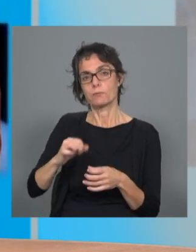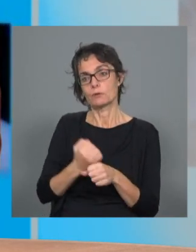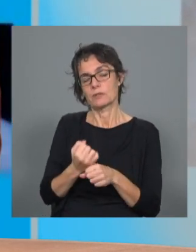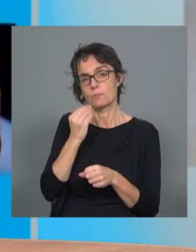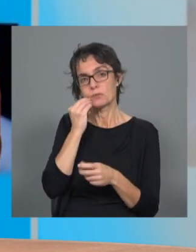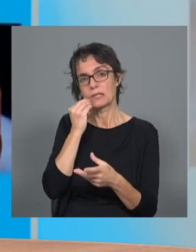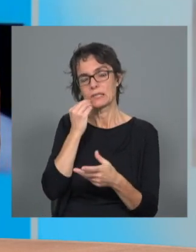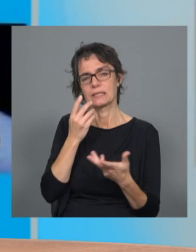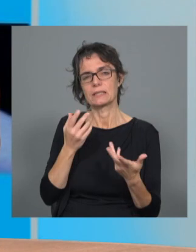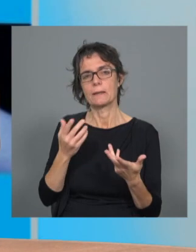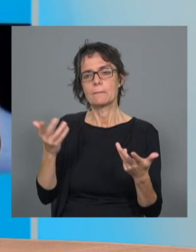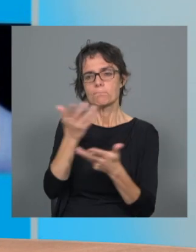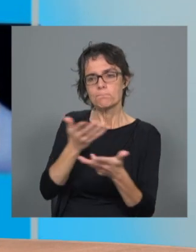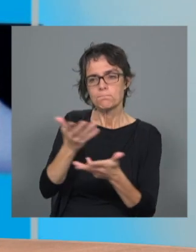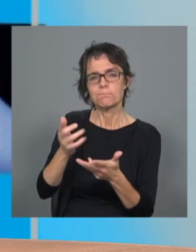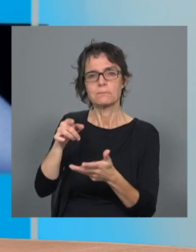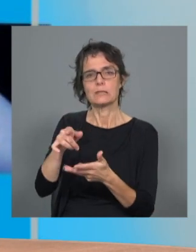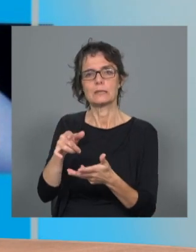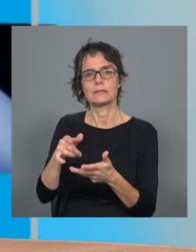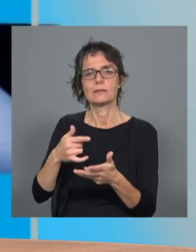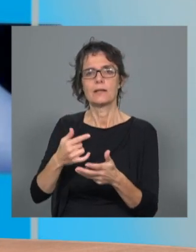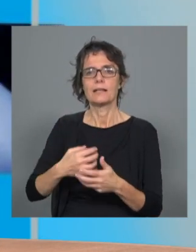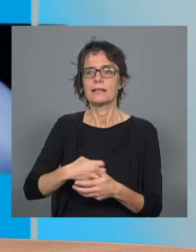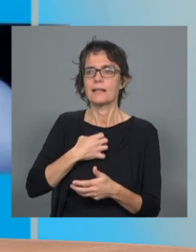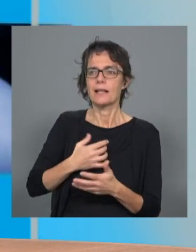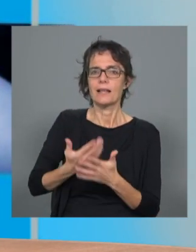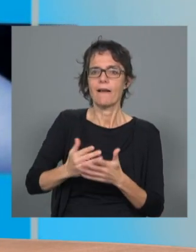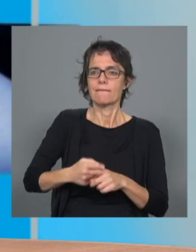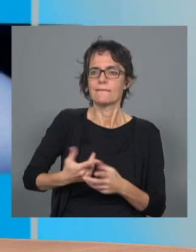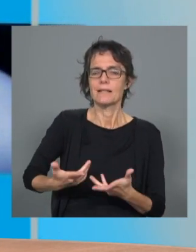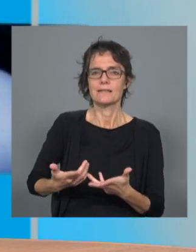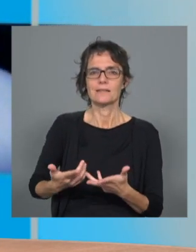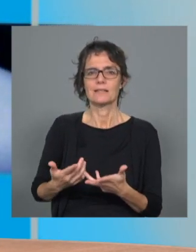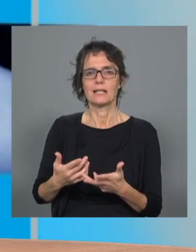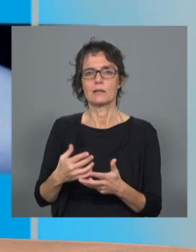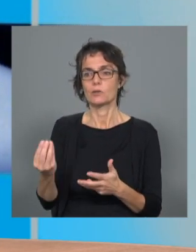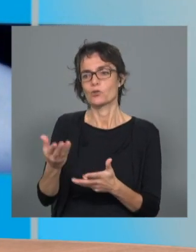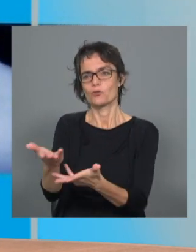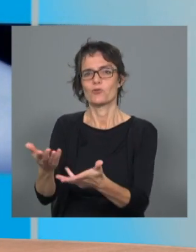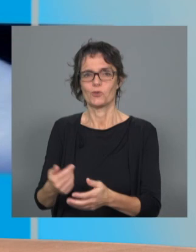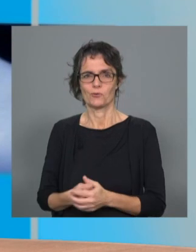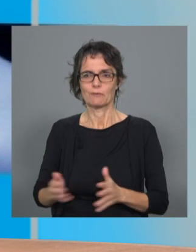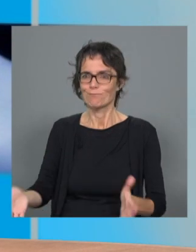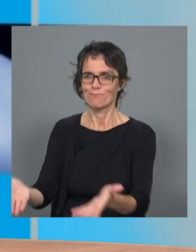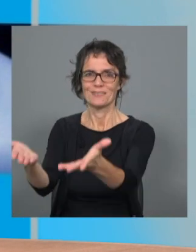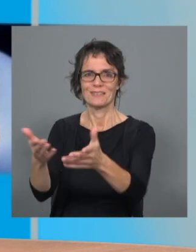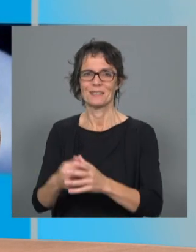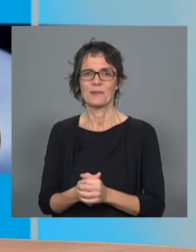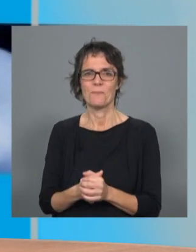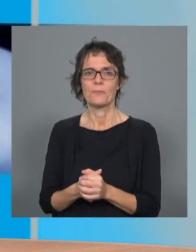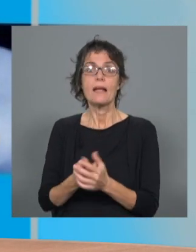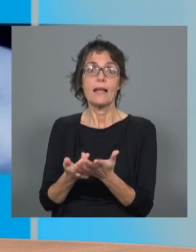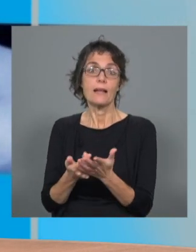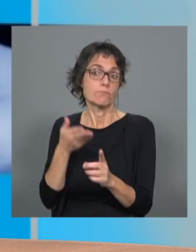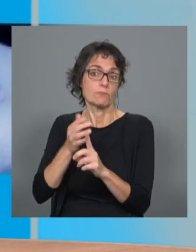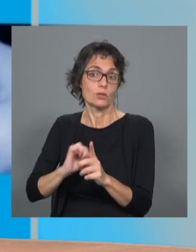precisamente para ir começando a criar este espírito e este entusiasmo nos nossos jovens. E é muito neste sentido que nós